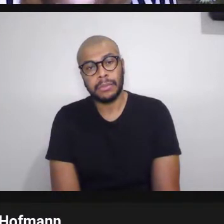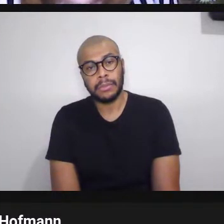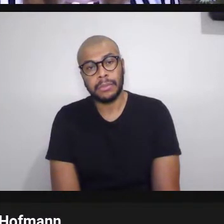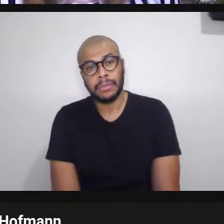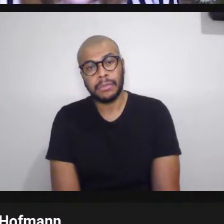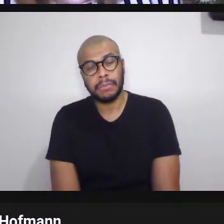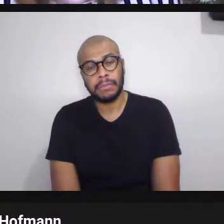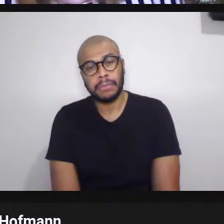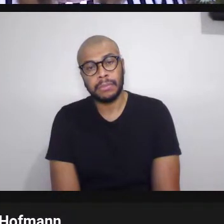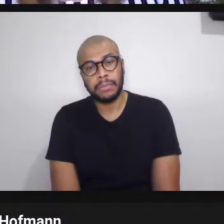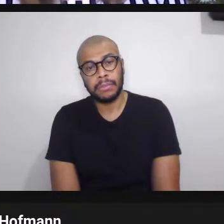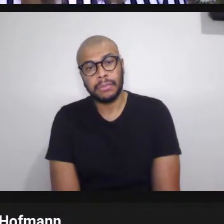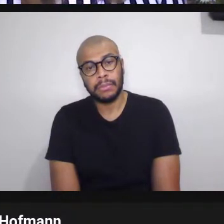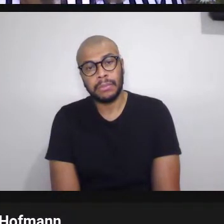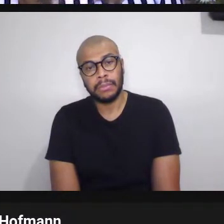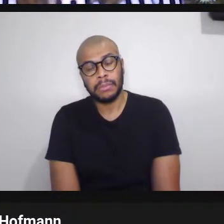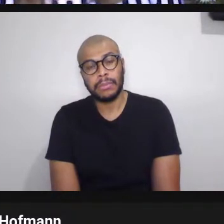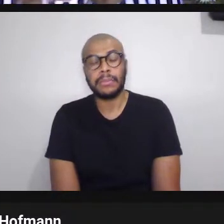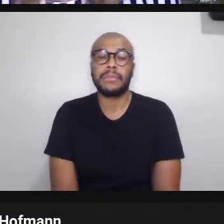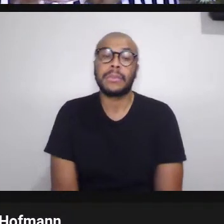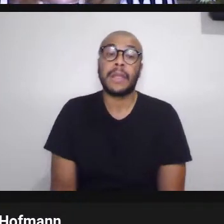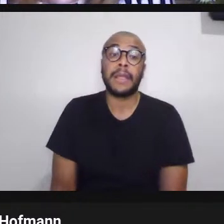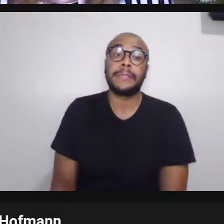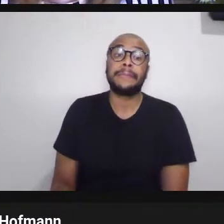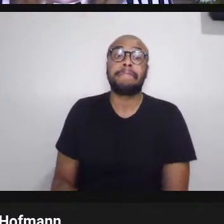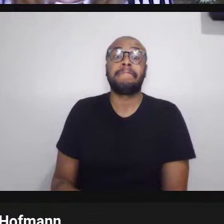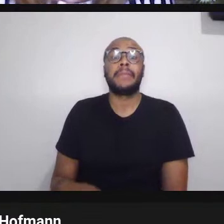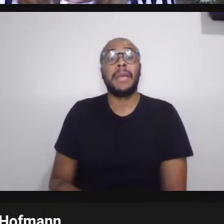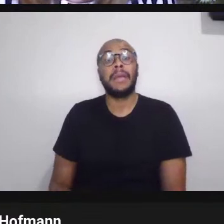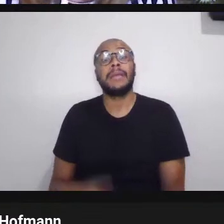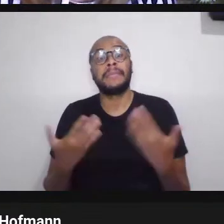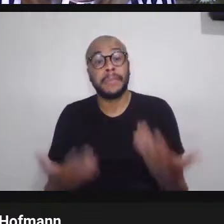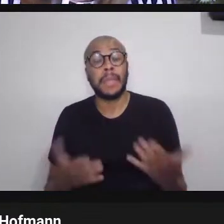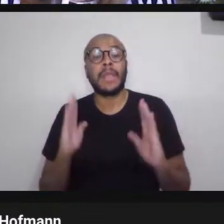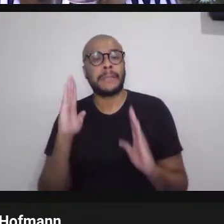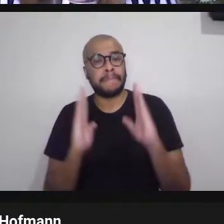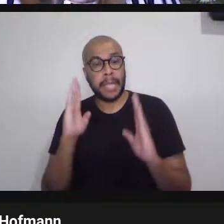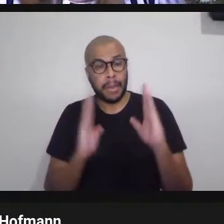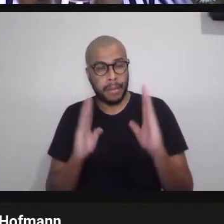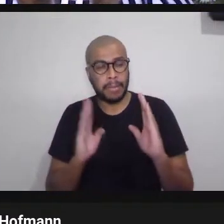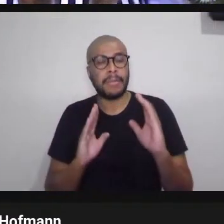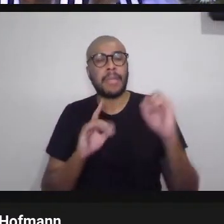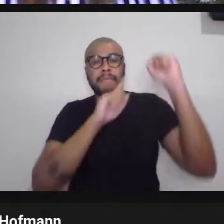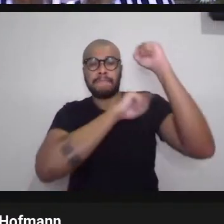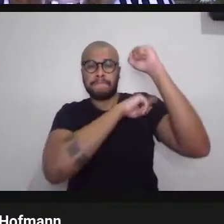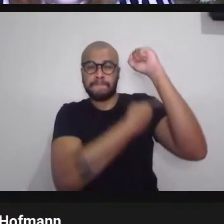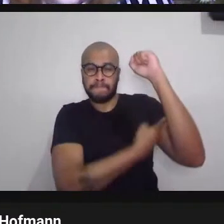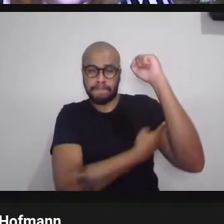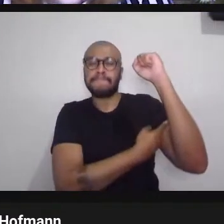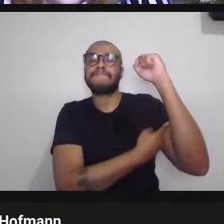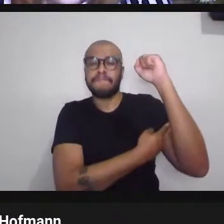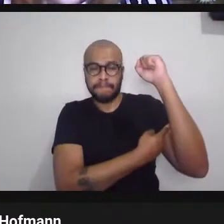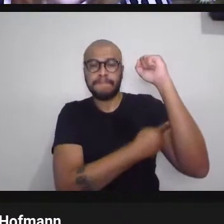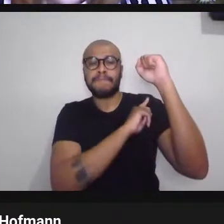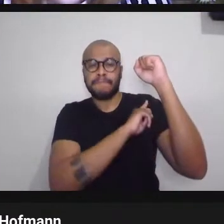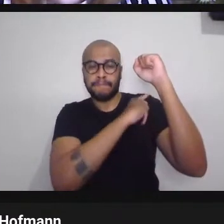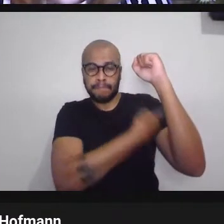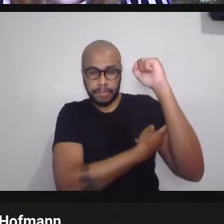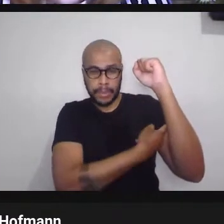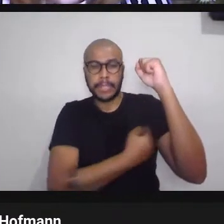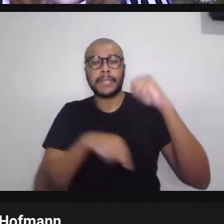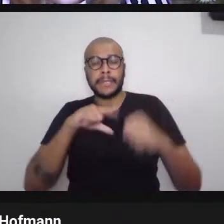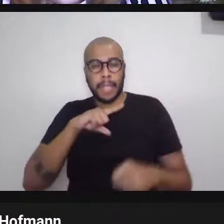dzieciom. A professora responde que nesse período em que a Polônia estava sob o domínio, na época das